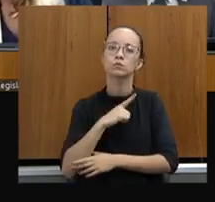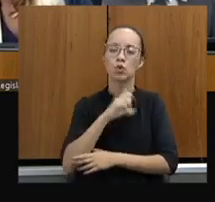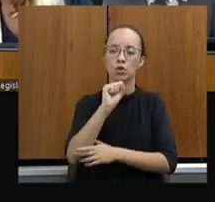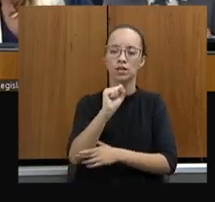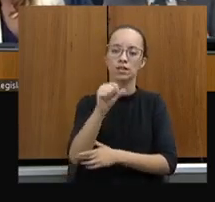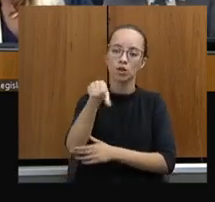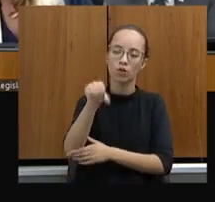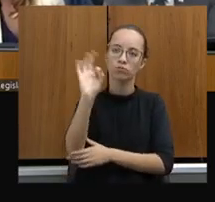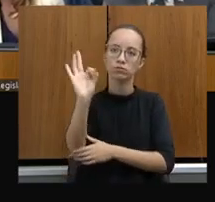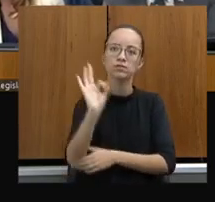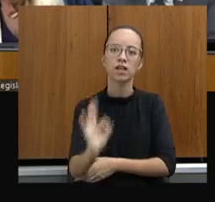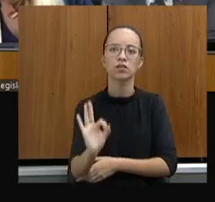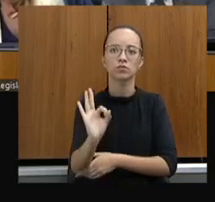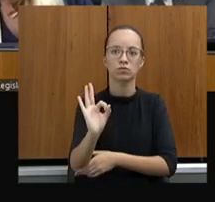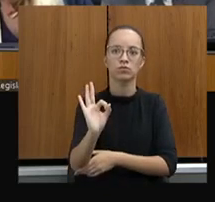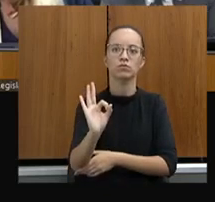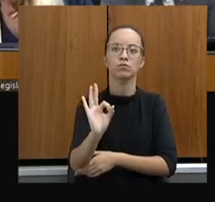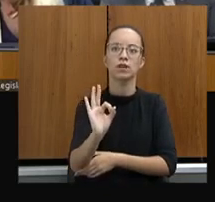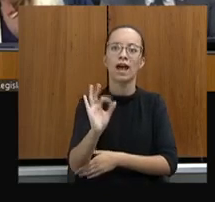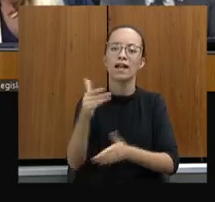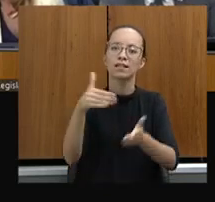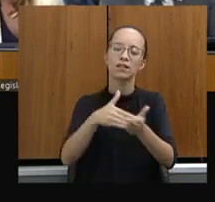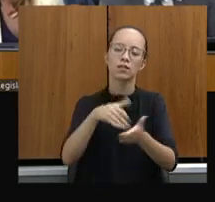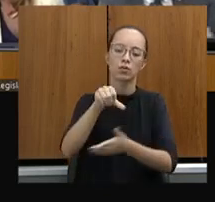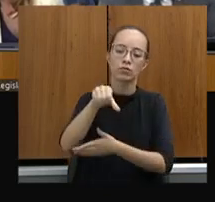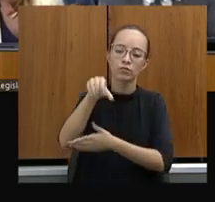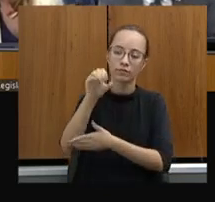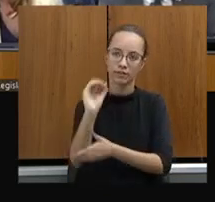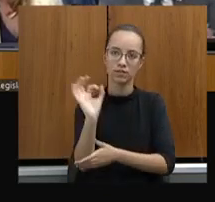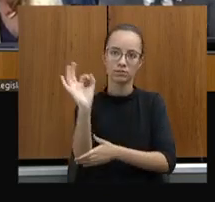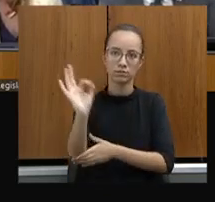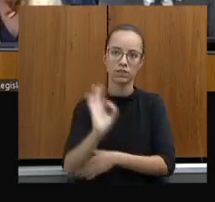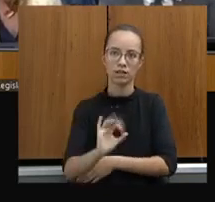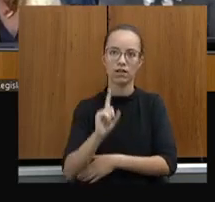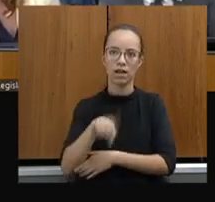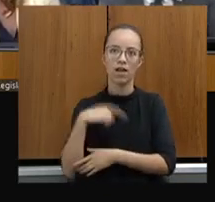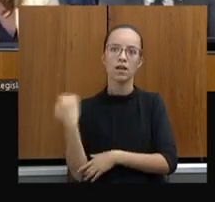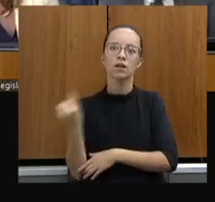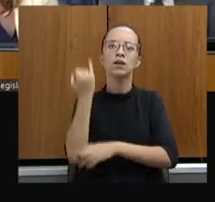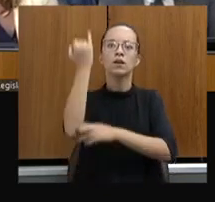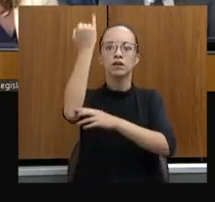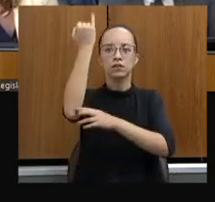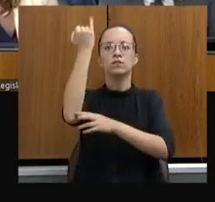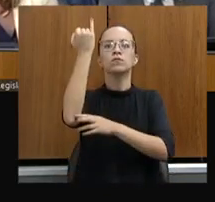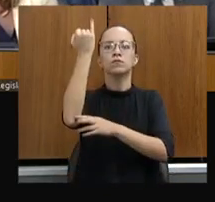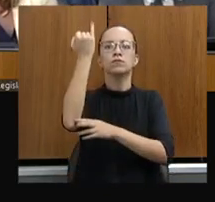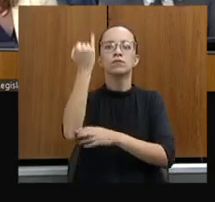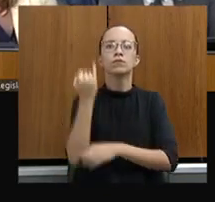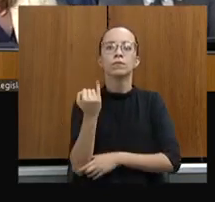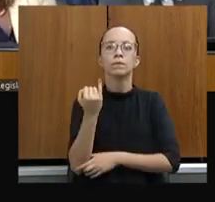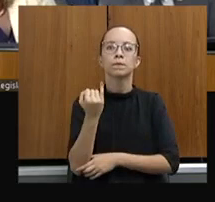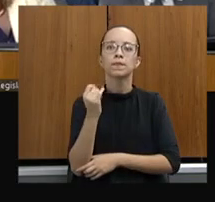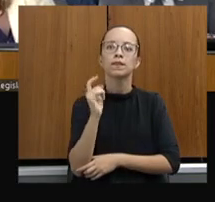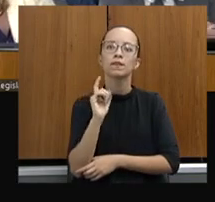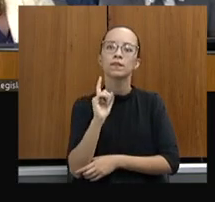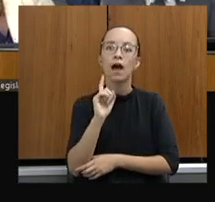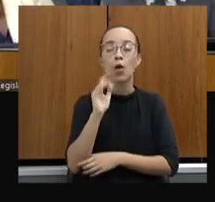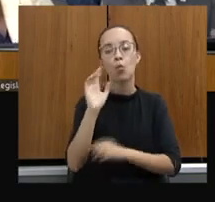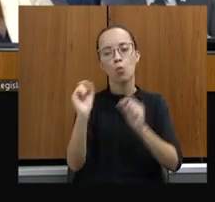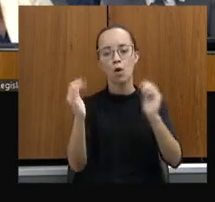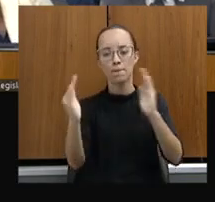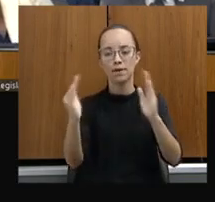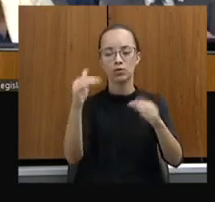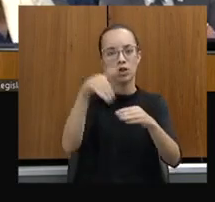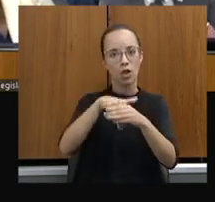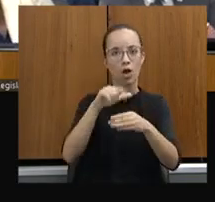por cento chegando na casa de 90% obviamente aqui é importante fazer uma ponderação em relação ao período eleitoral em que